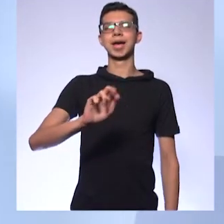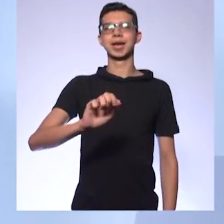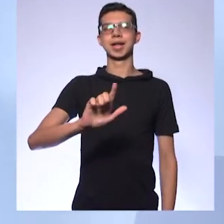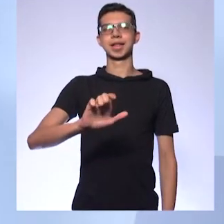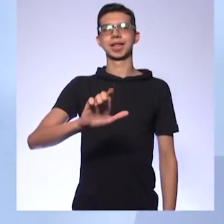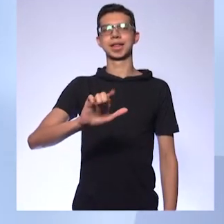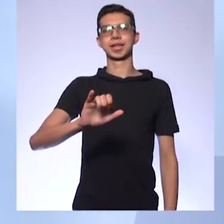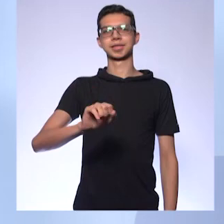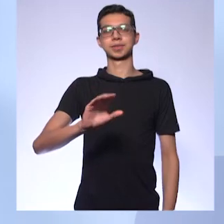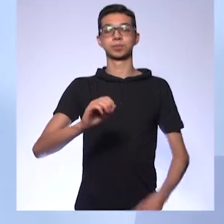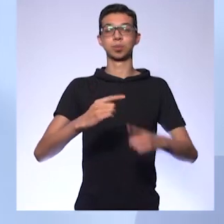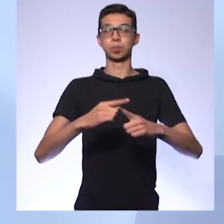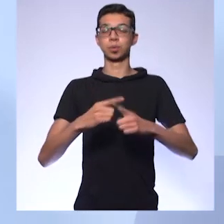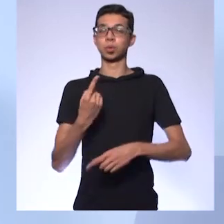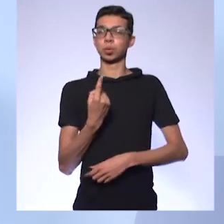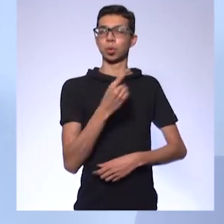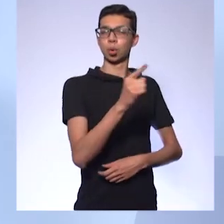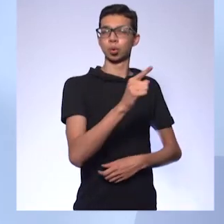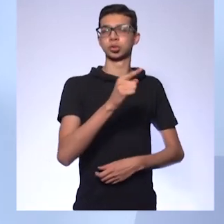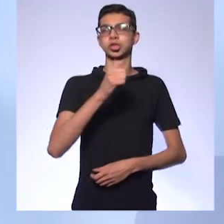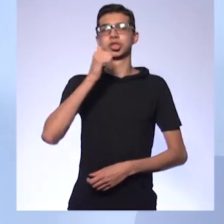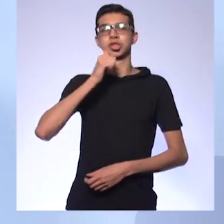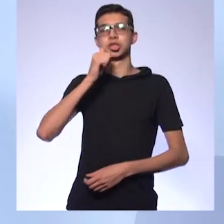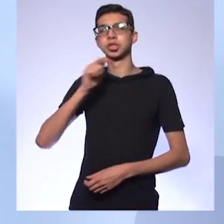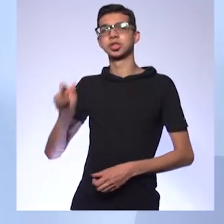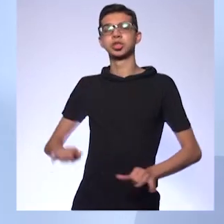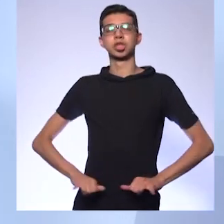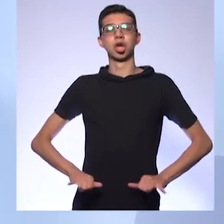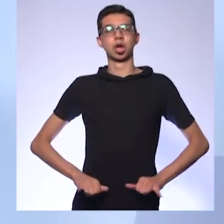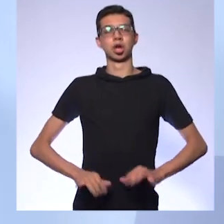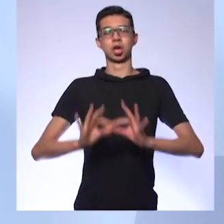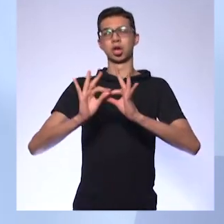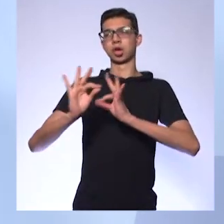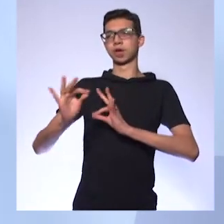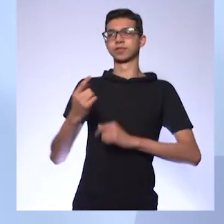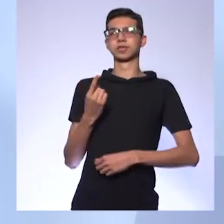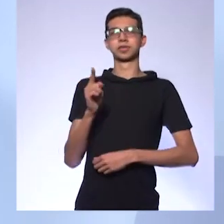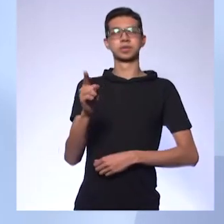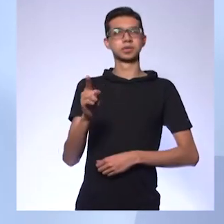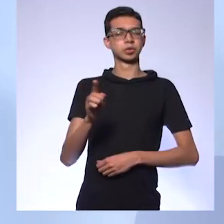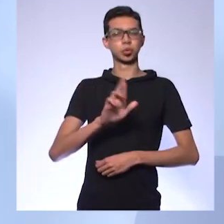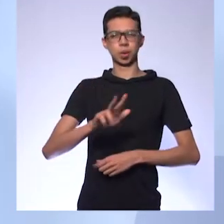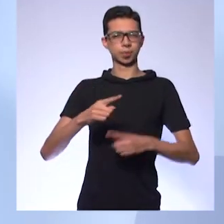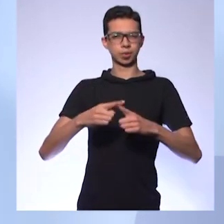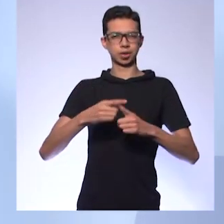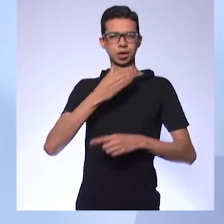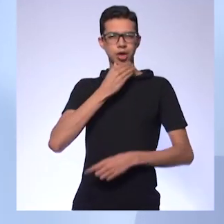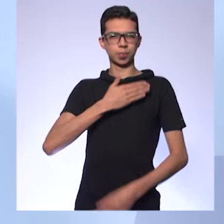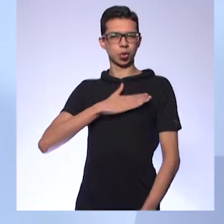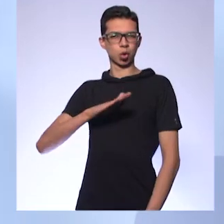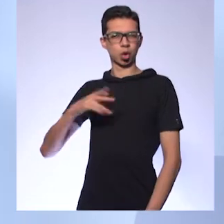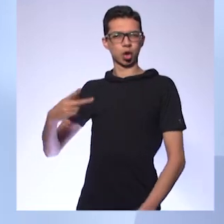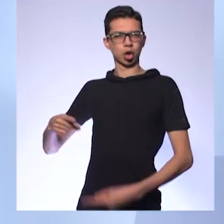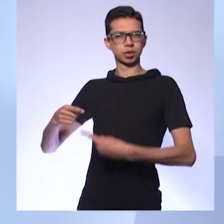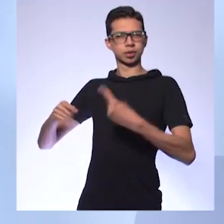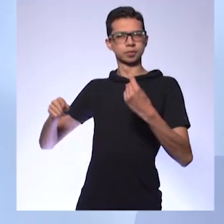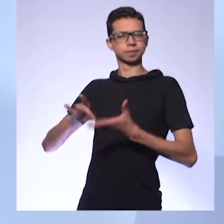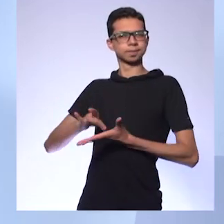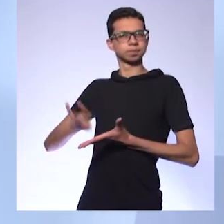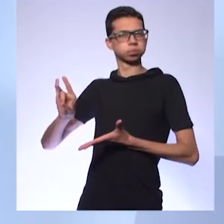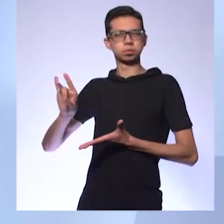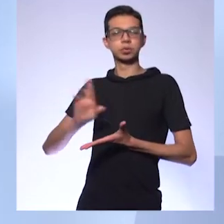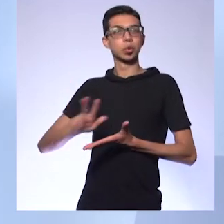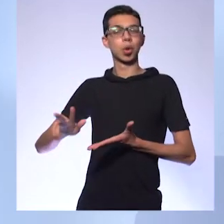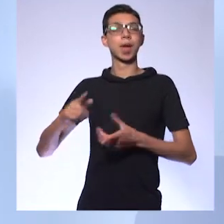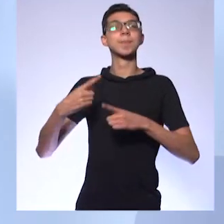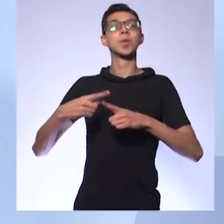o cara tá distante, ela tá sofrendo, sofrendo à distância. Não porque ele não gosta dela, não é um amor idealizado. Eles